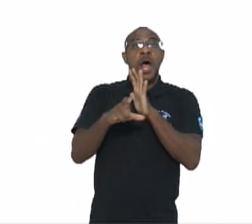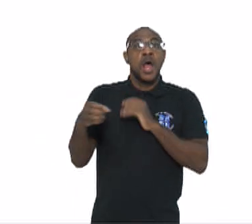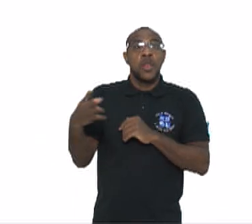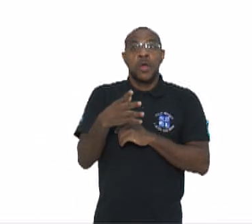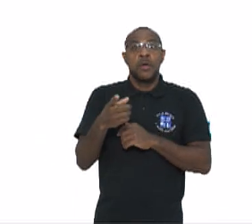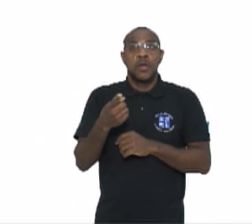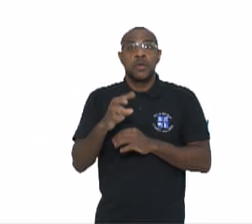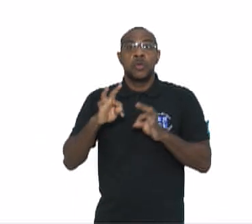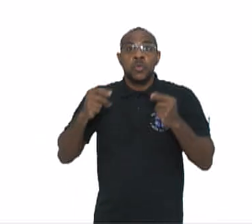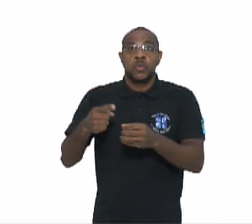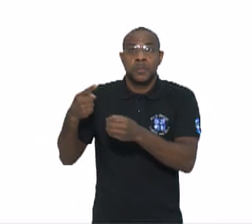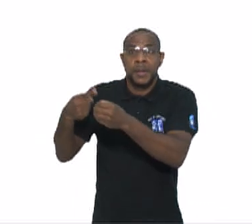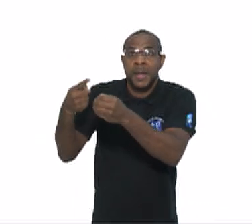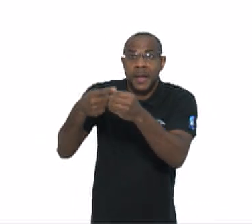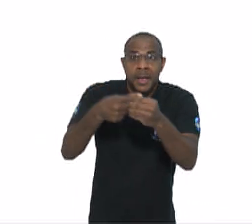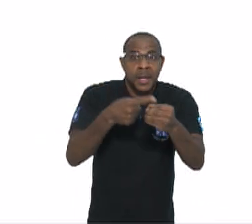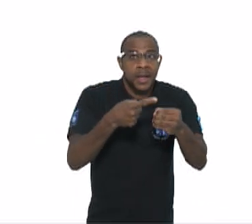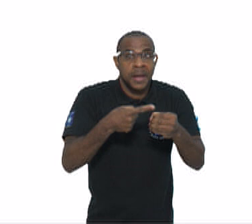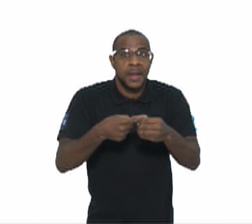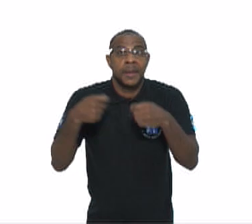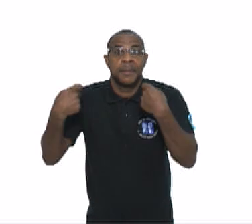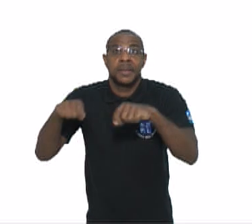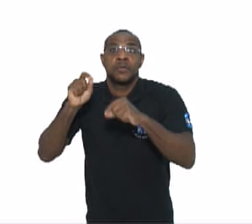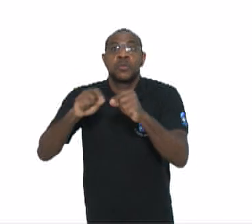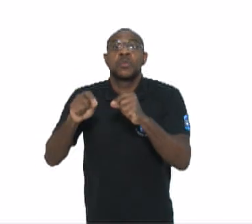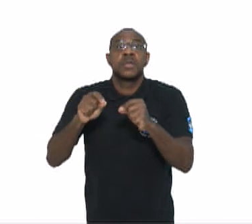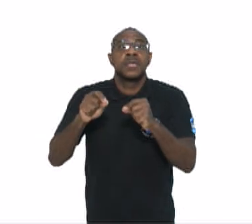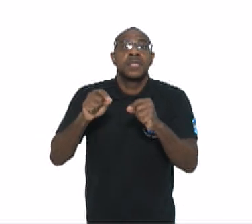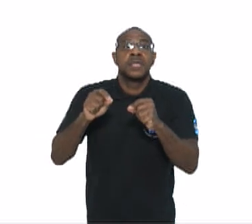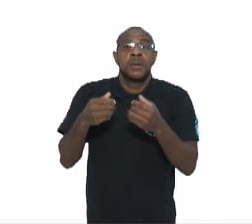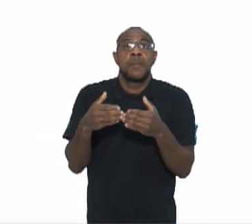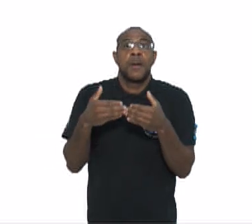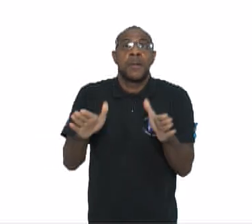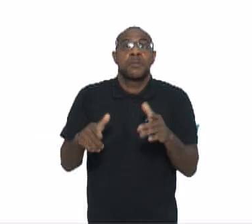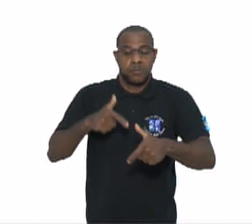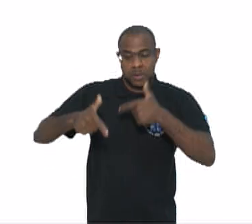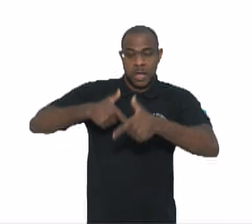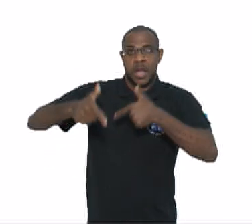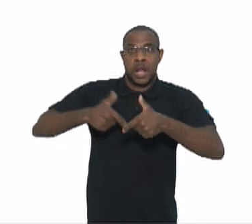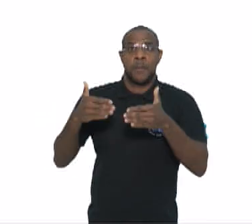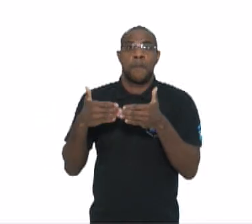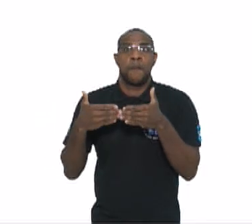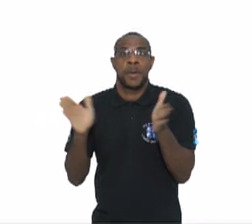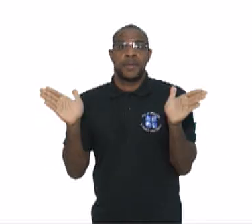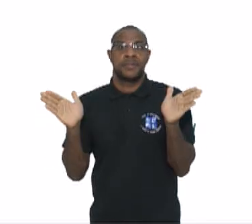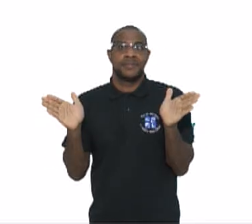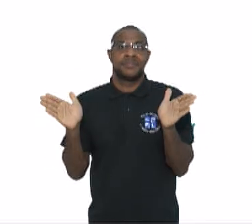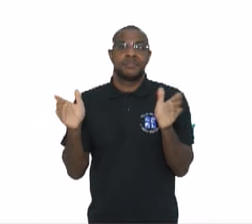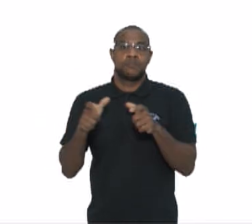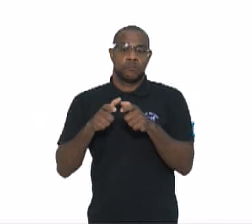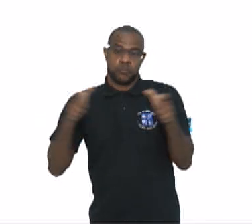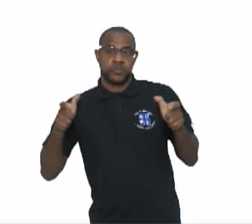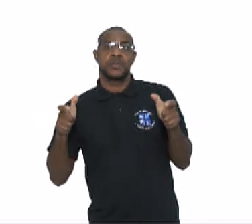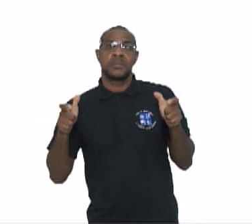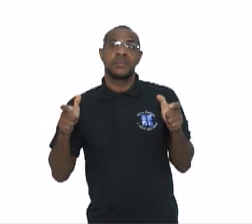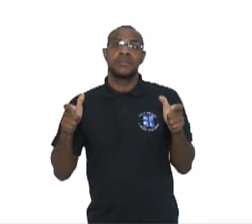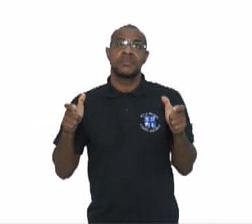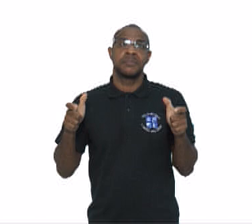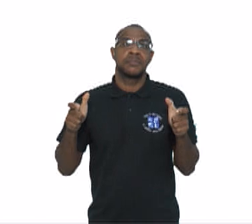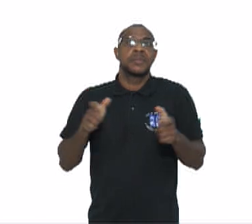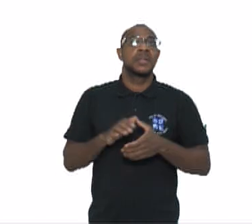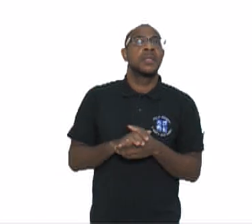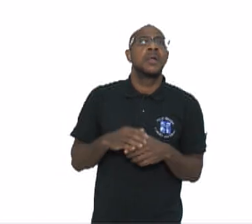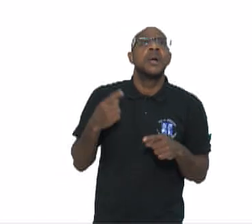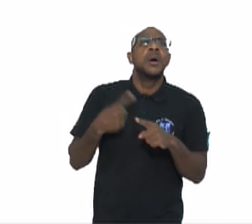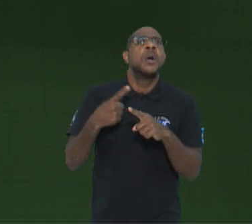os municípios precisarão estabelecer metas de ampliação do serviço. Por que o repórter utilizou uma